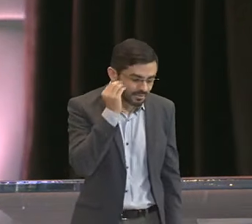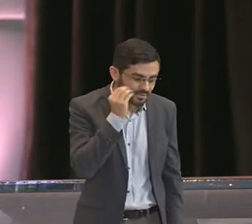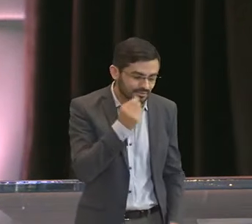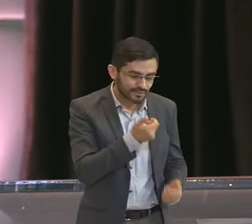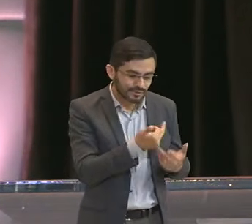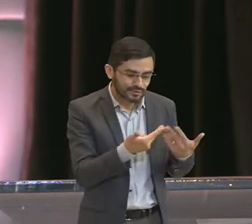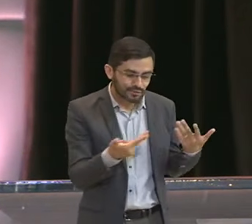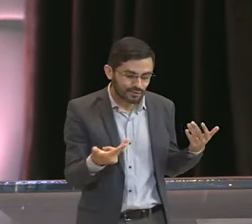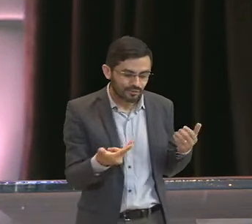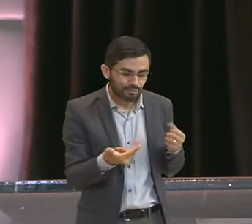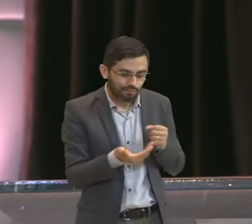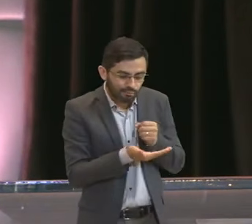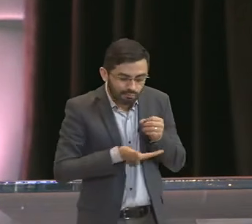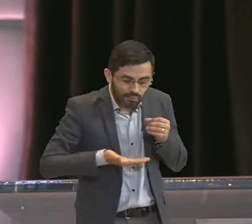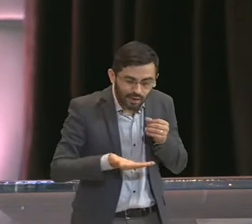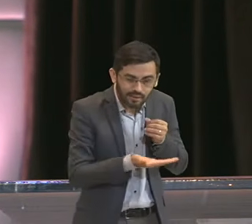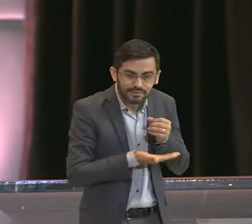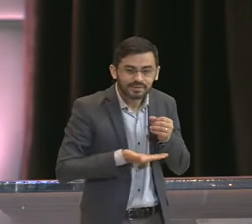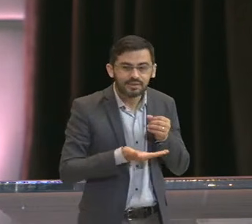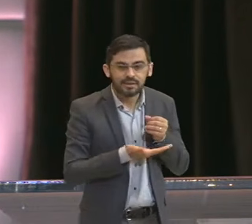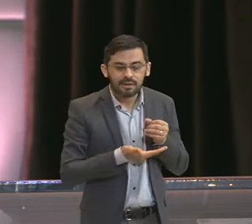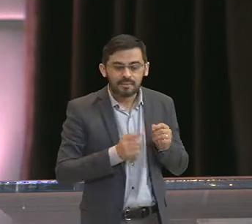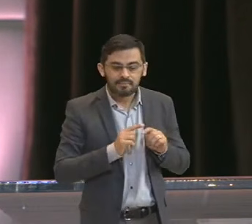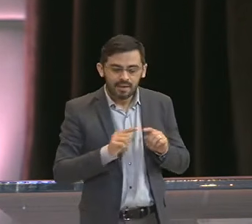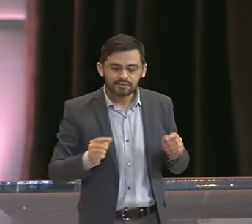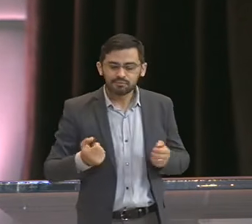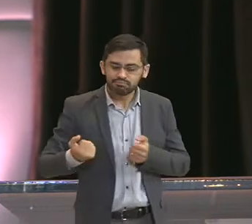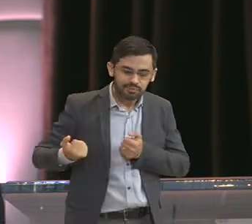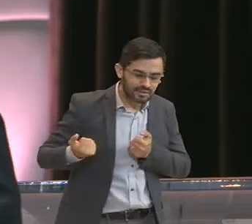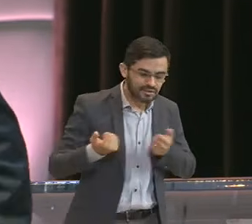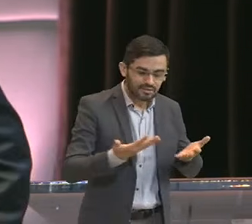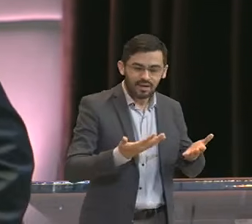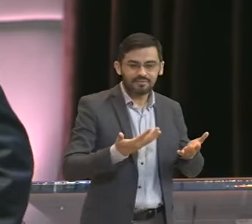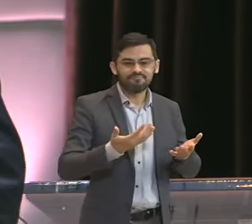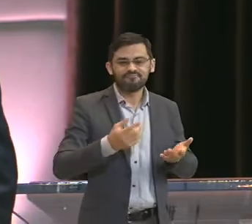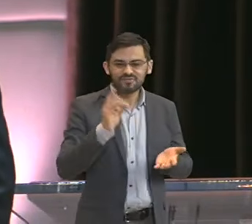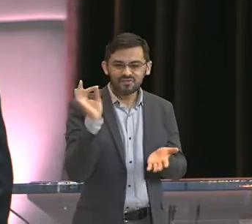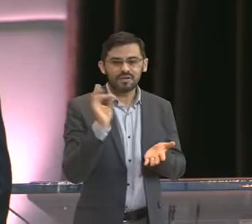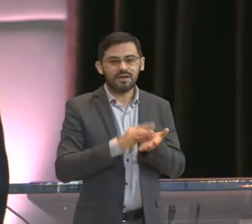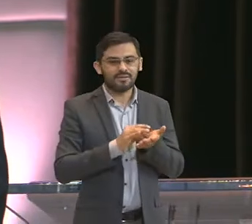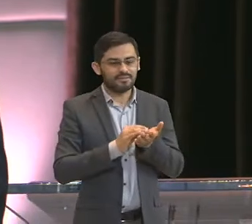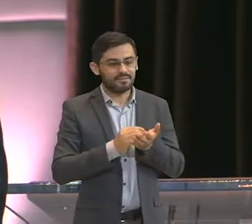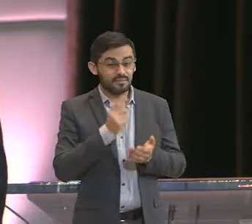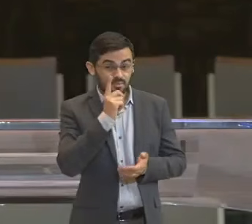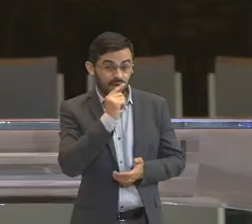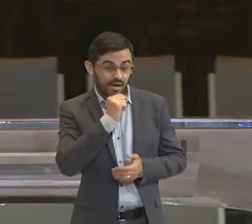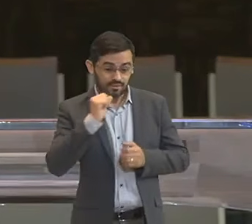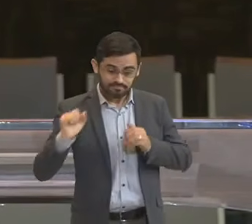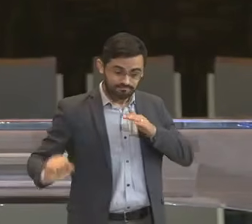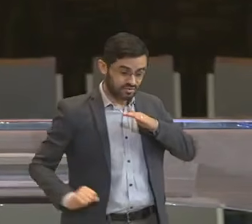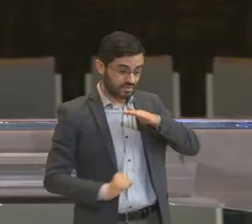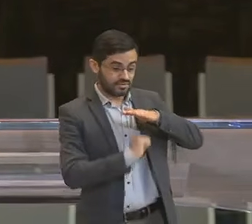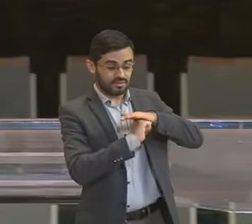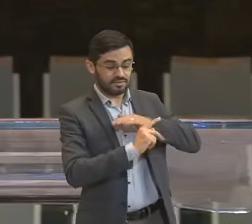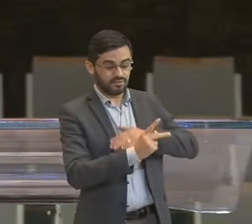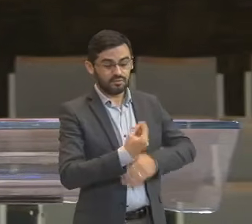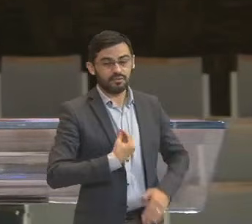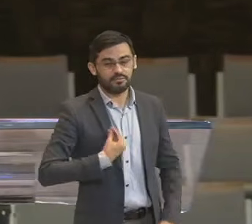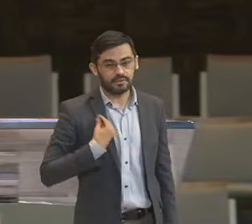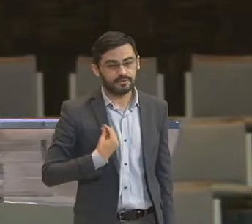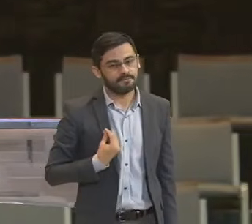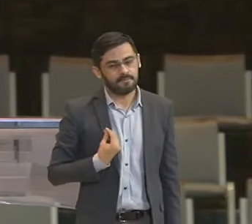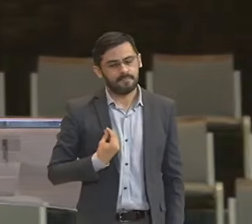suja, enquanto rios de água viva poderiam brotar de dentro de você. Nessa manhã eu